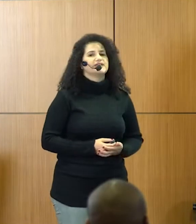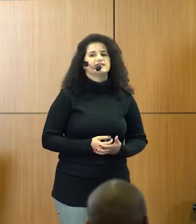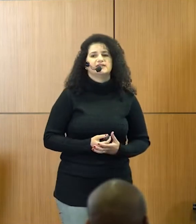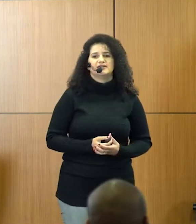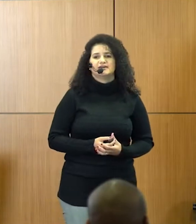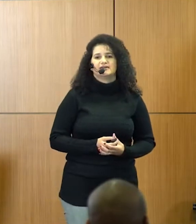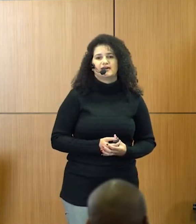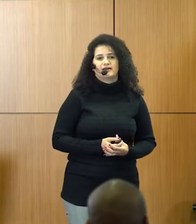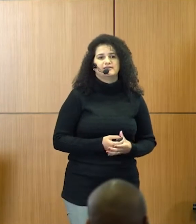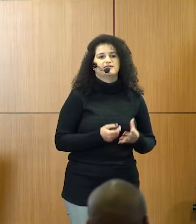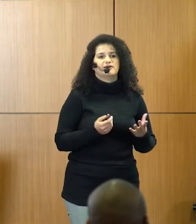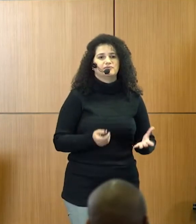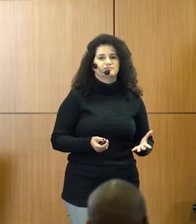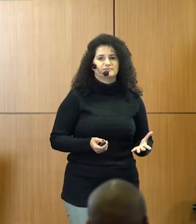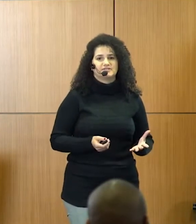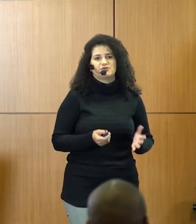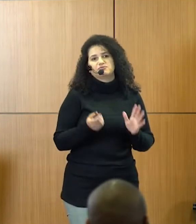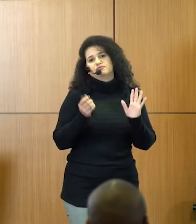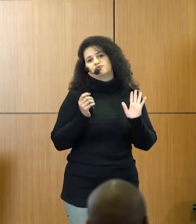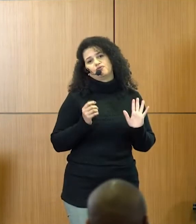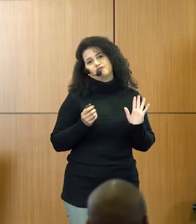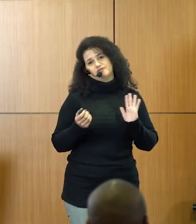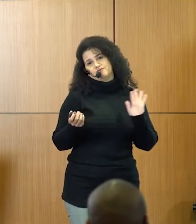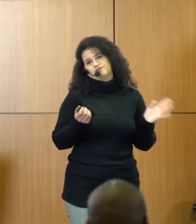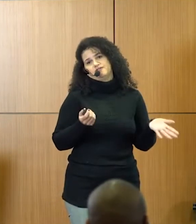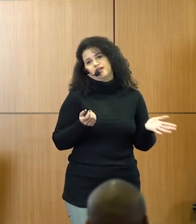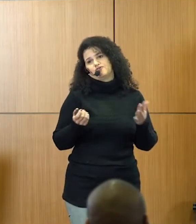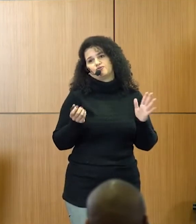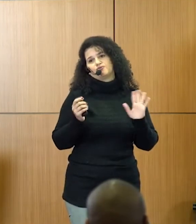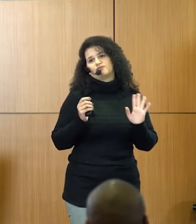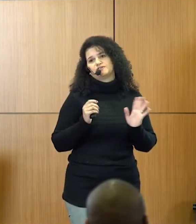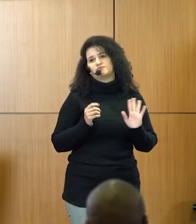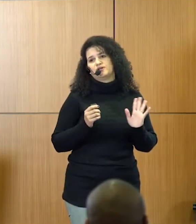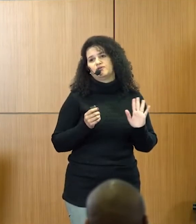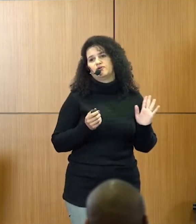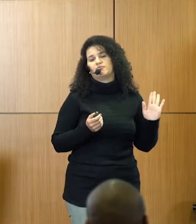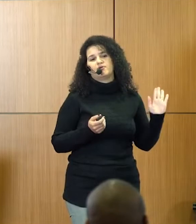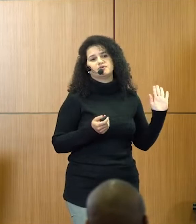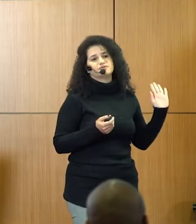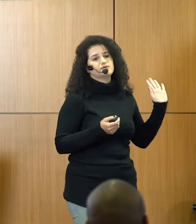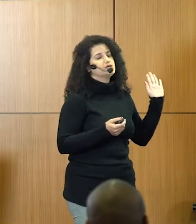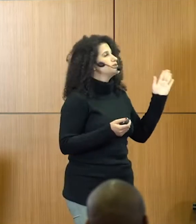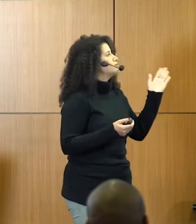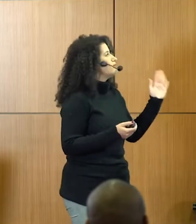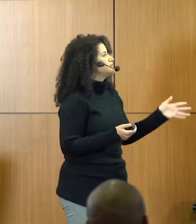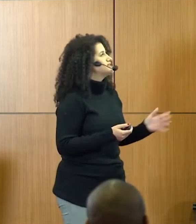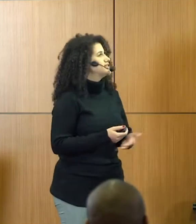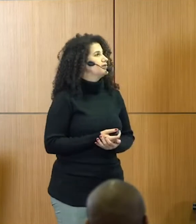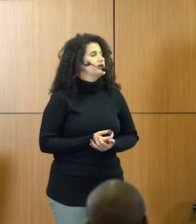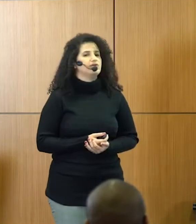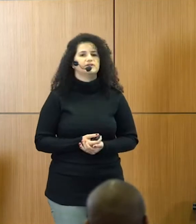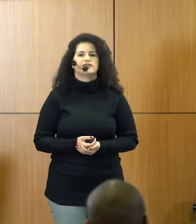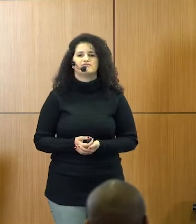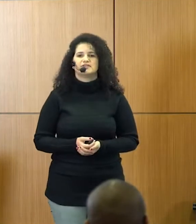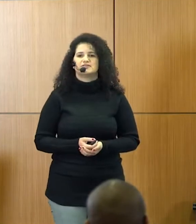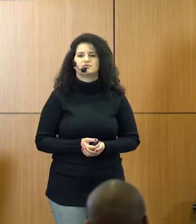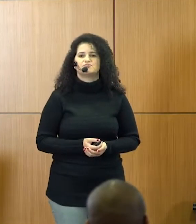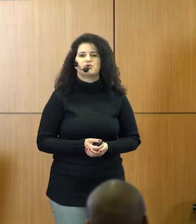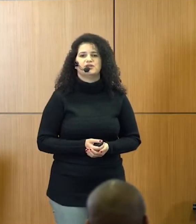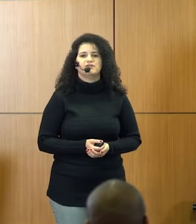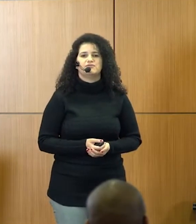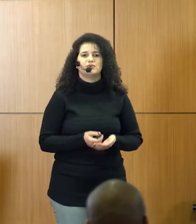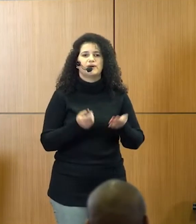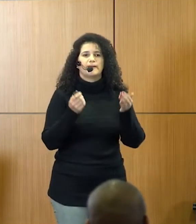Qual seria, então, se eu não estou fazendo o suficiente, eu não estou fazendo o melhor que eu posso, qual seria a melhor